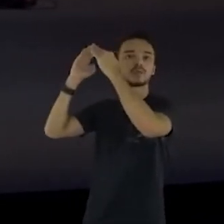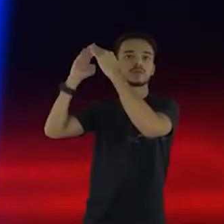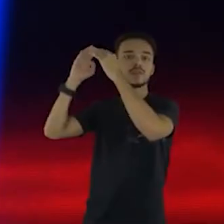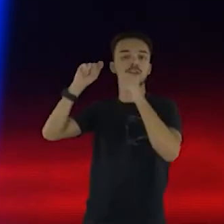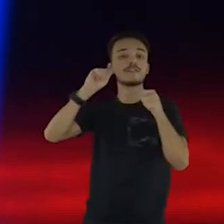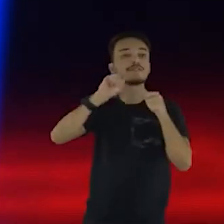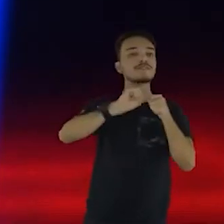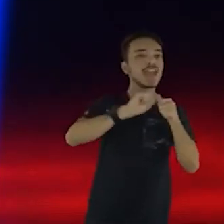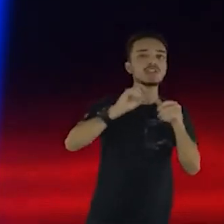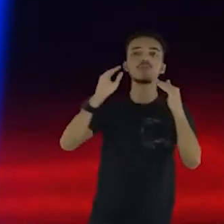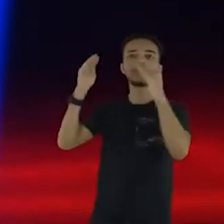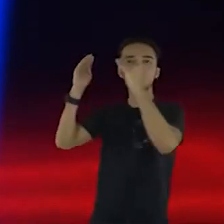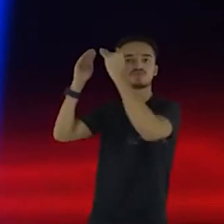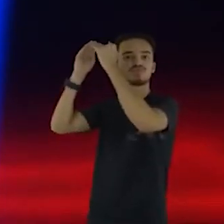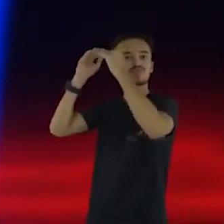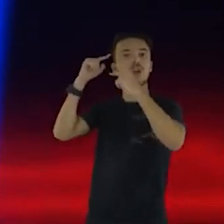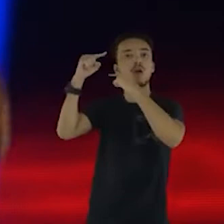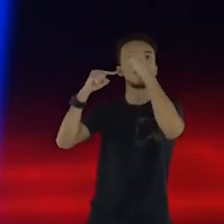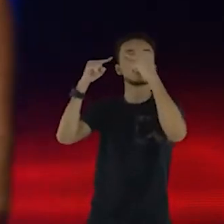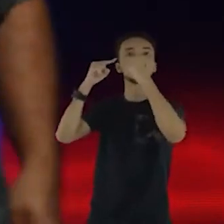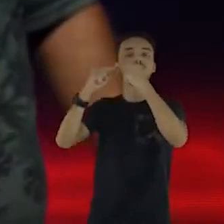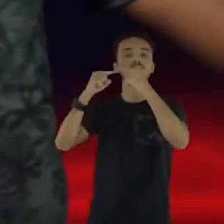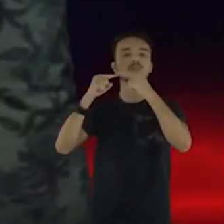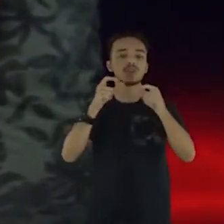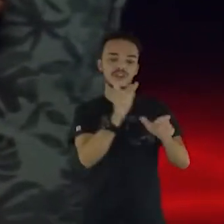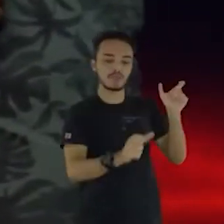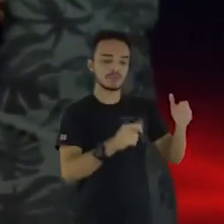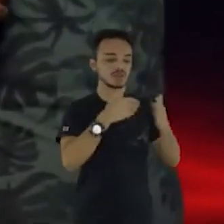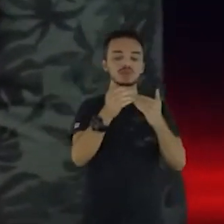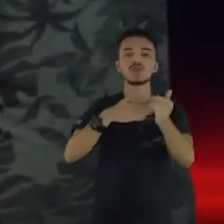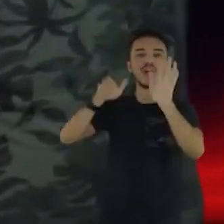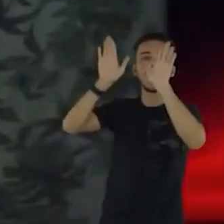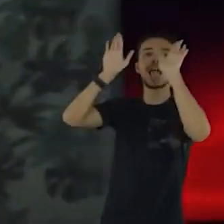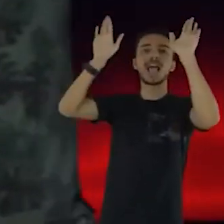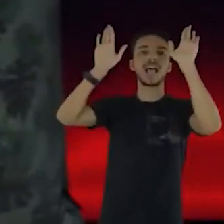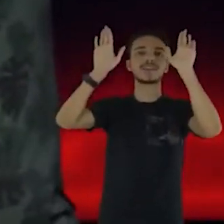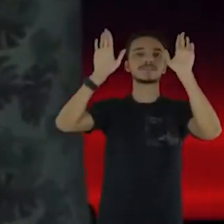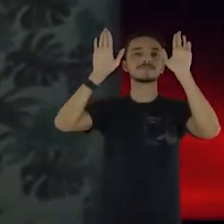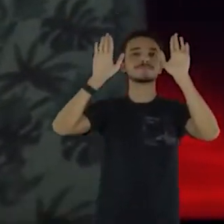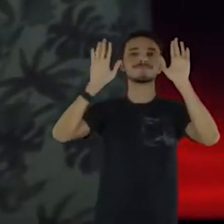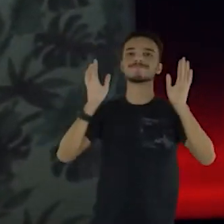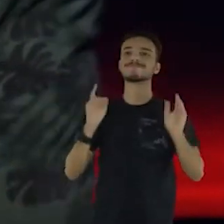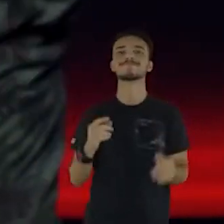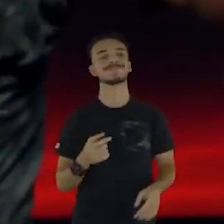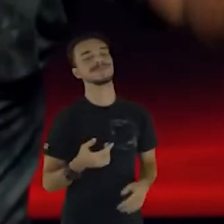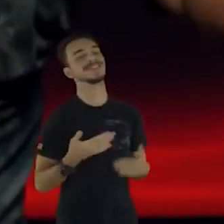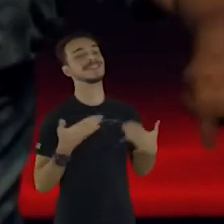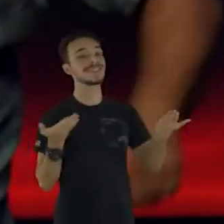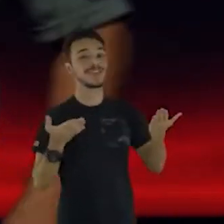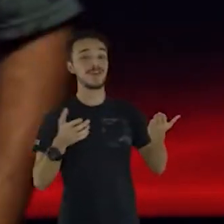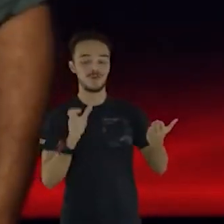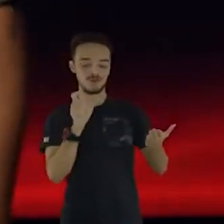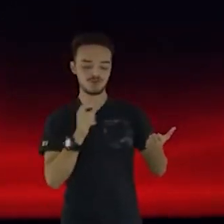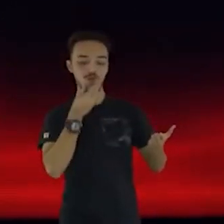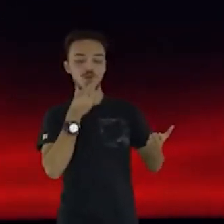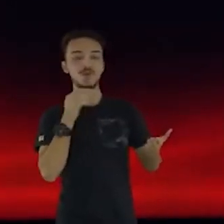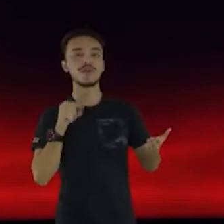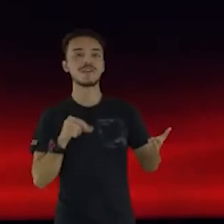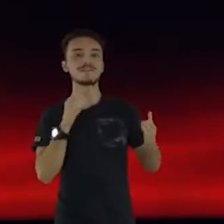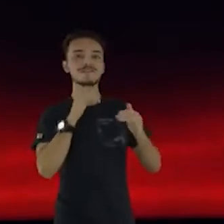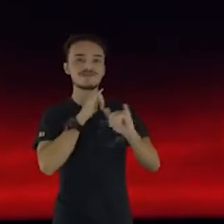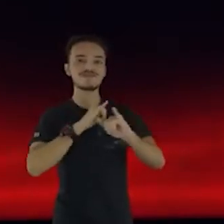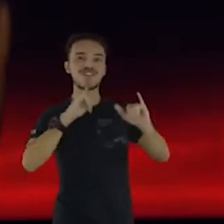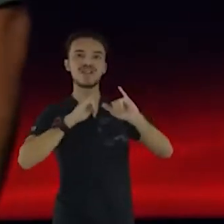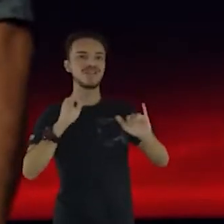céu? Todo mundo levantou a mão. Ele falou assim: não, vocês foram criados para trazer o céu aqui na terra. Eu